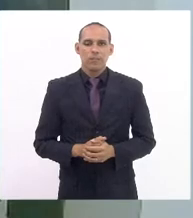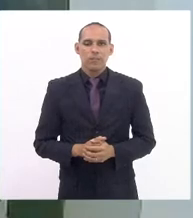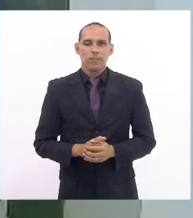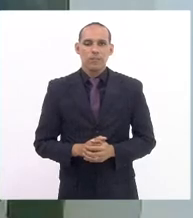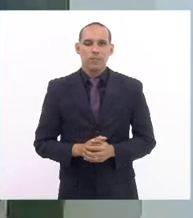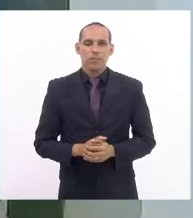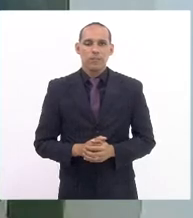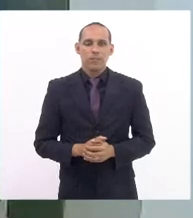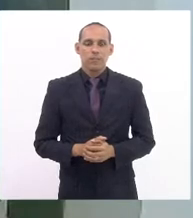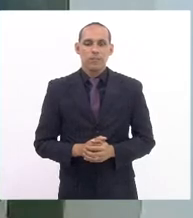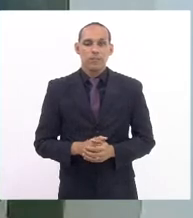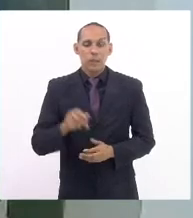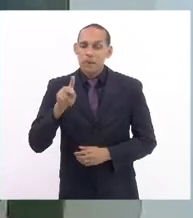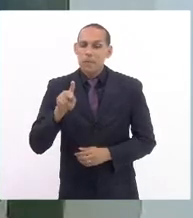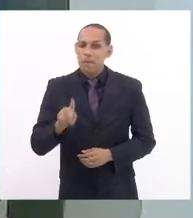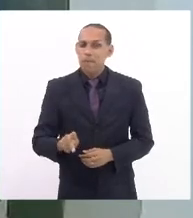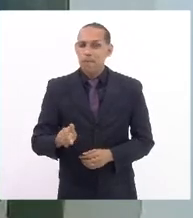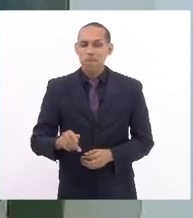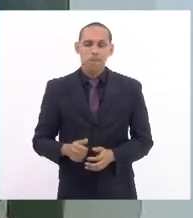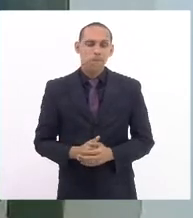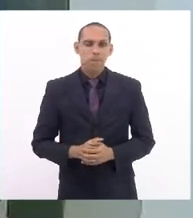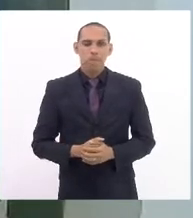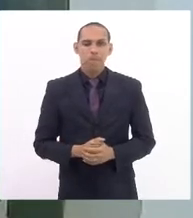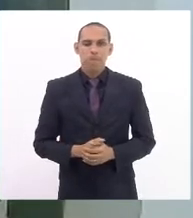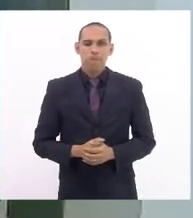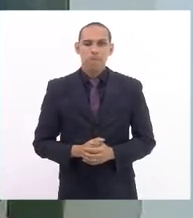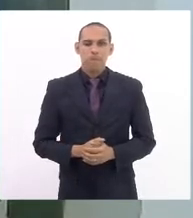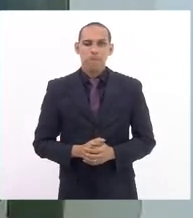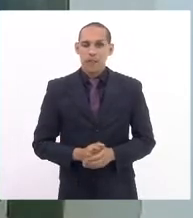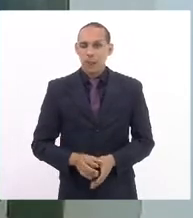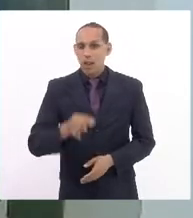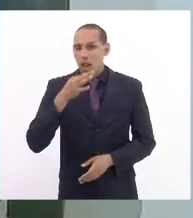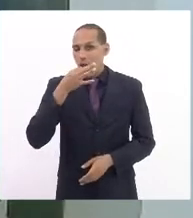Senhora Presidente, vou parecer,